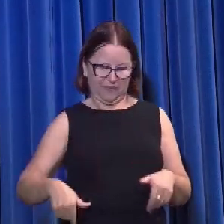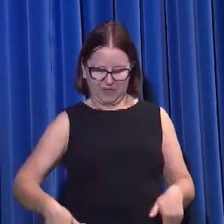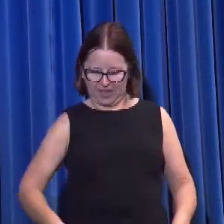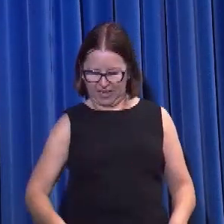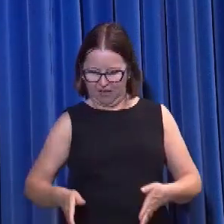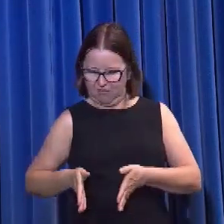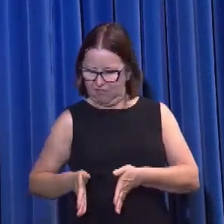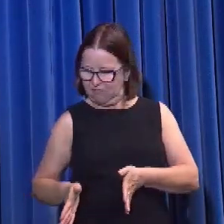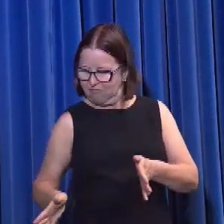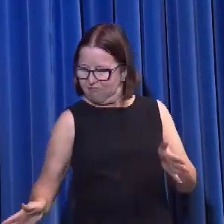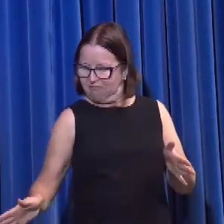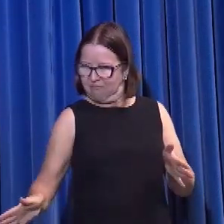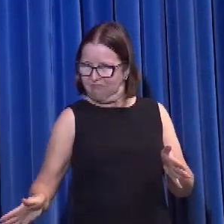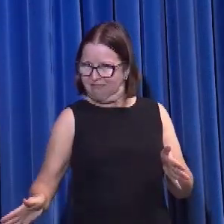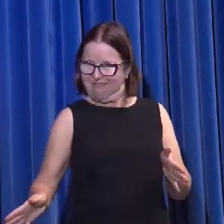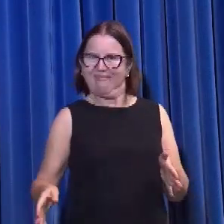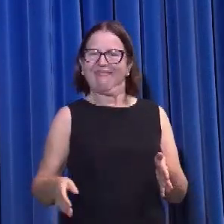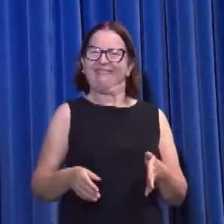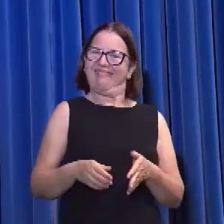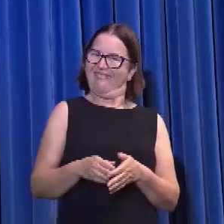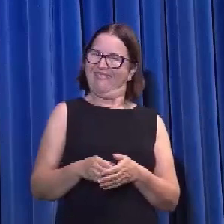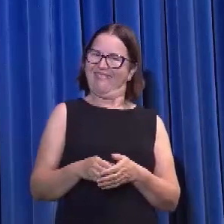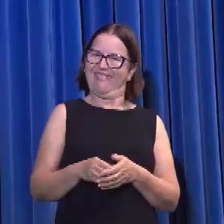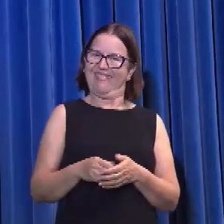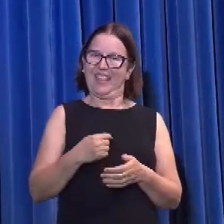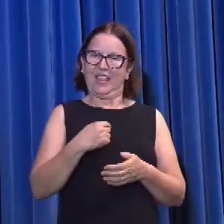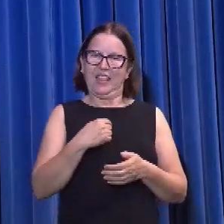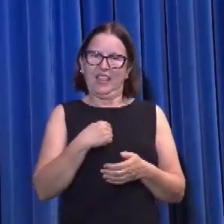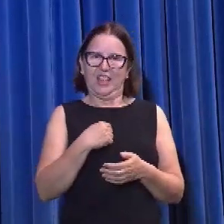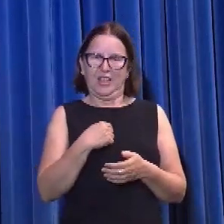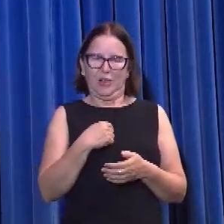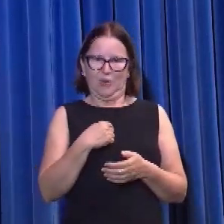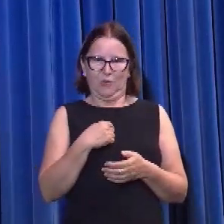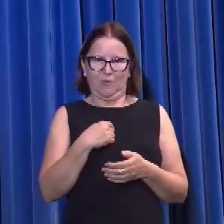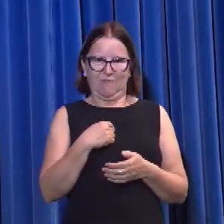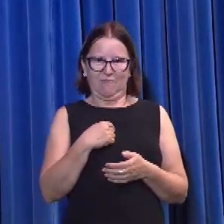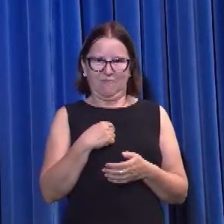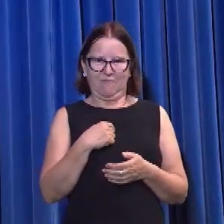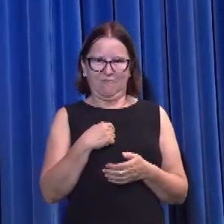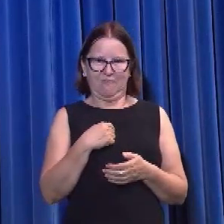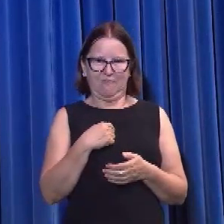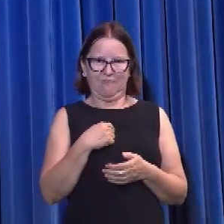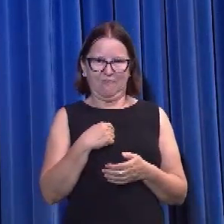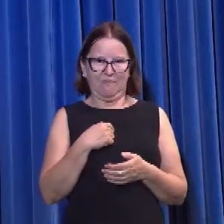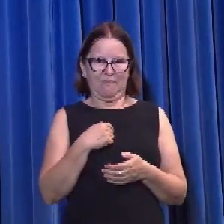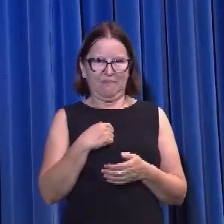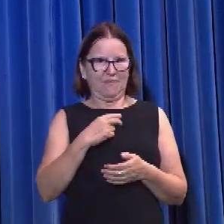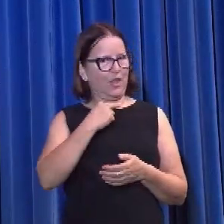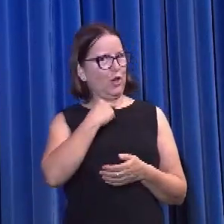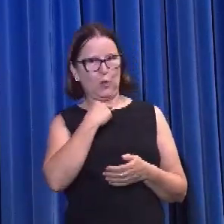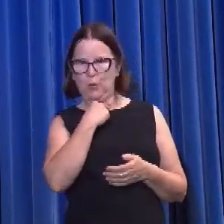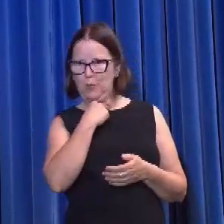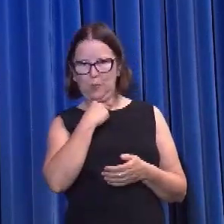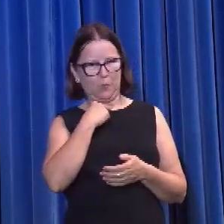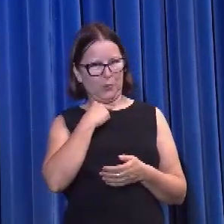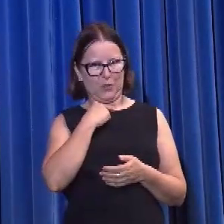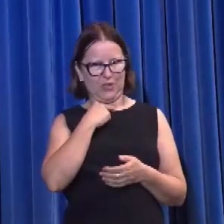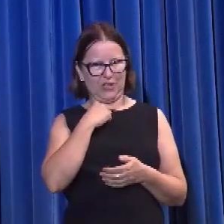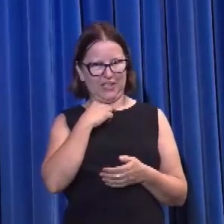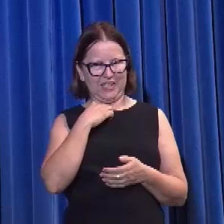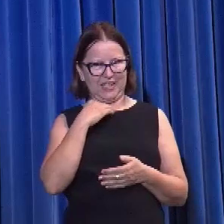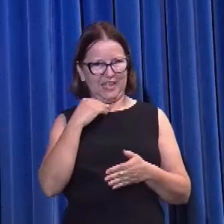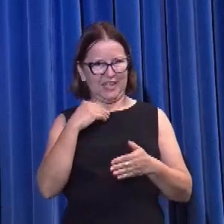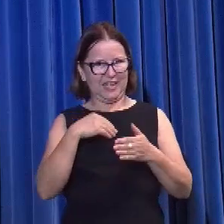arrepiado. E eu não seria pastor numa igreja daquelas porque não